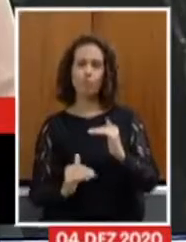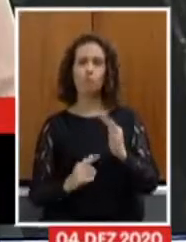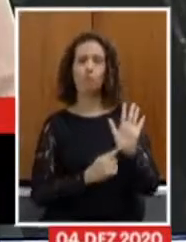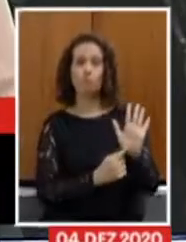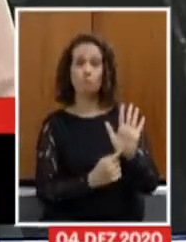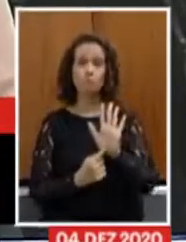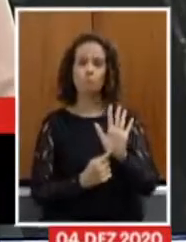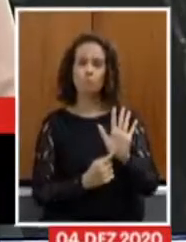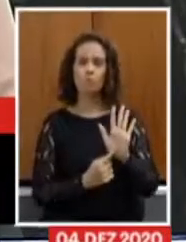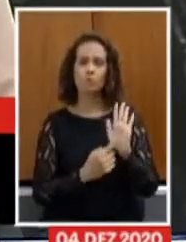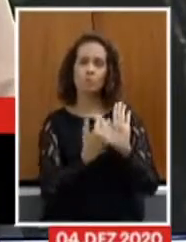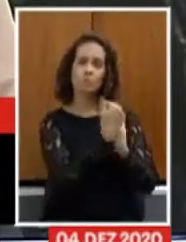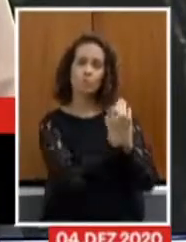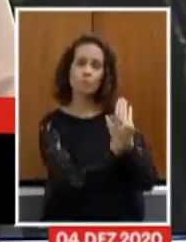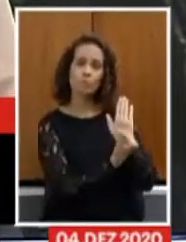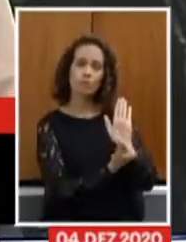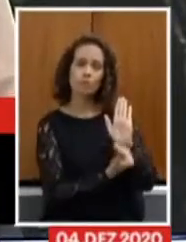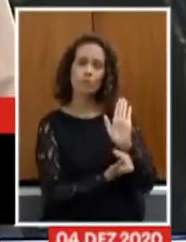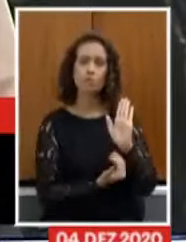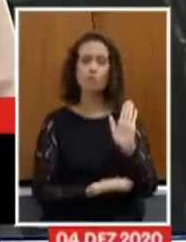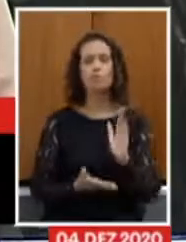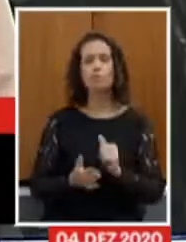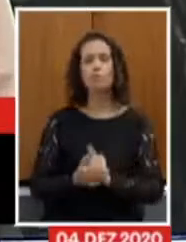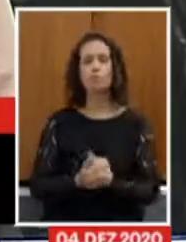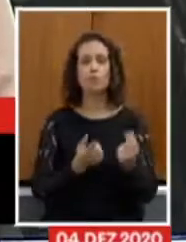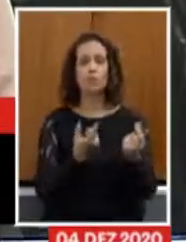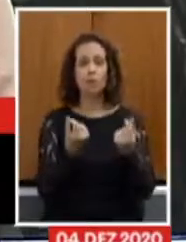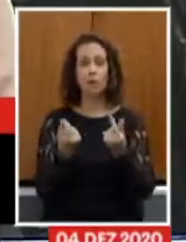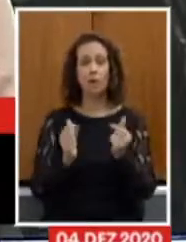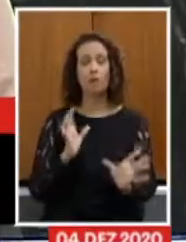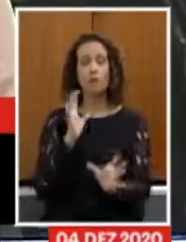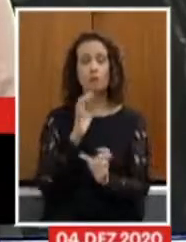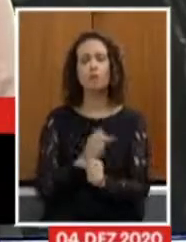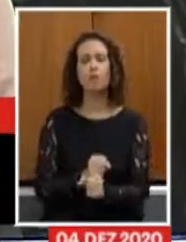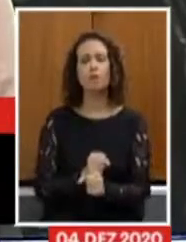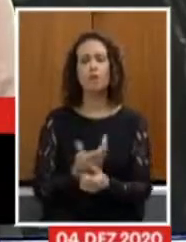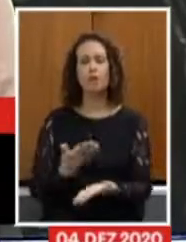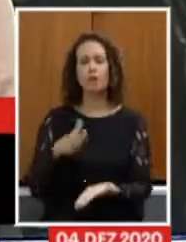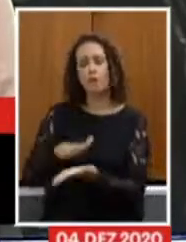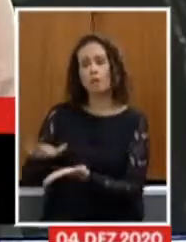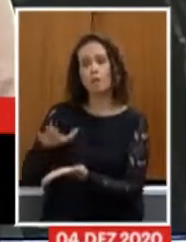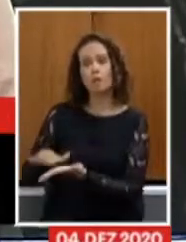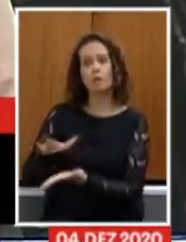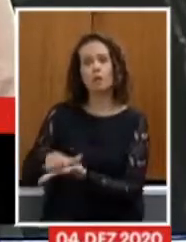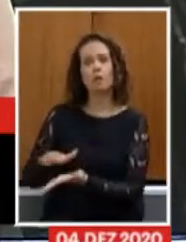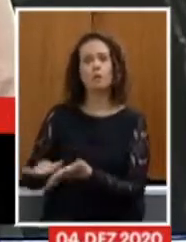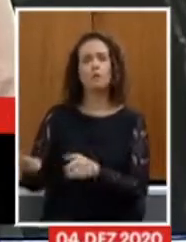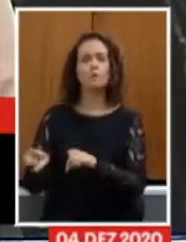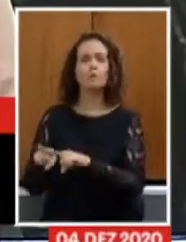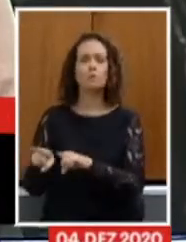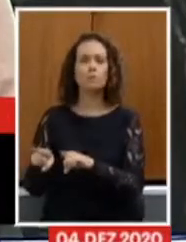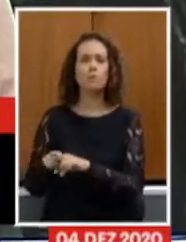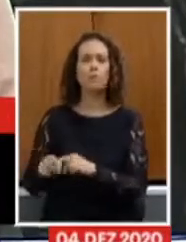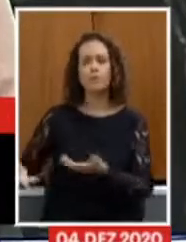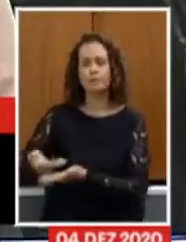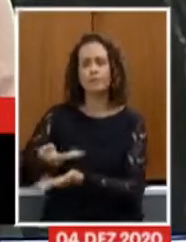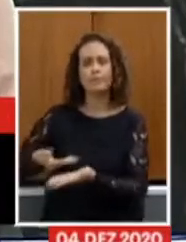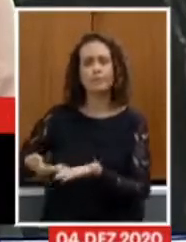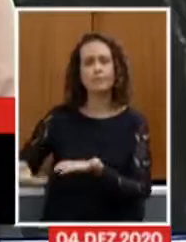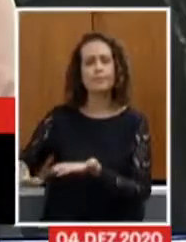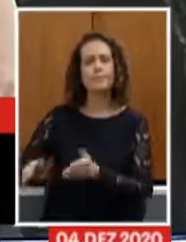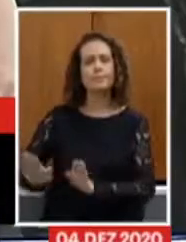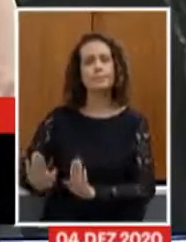demonstrativo regionalizado do efeito sobre a receita, a despesa decorrente de isenção, anistia, transação,